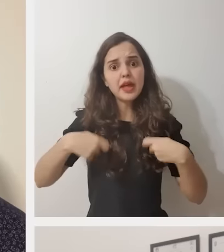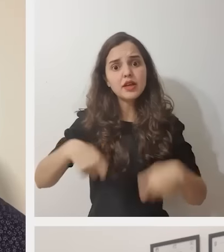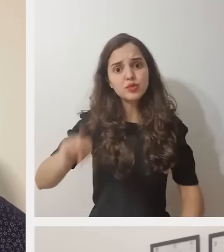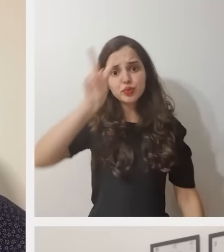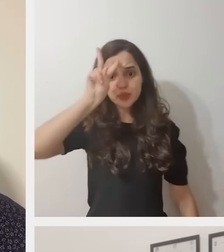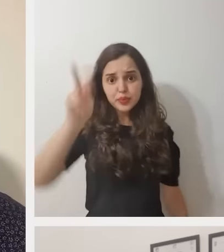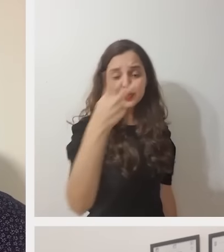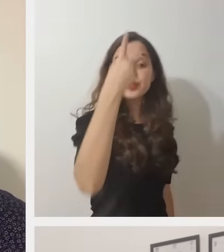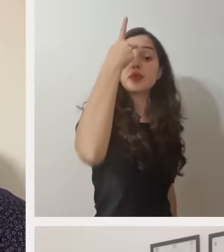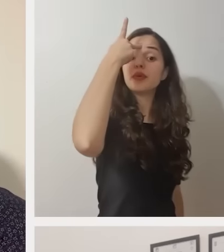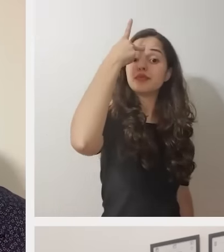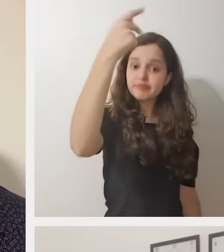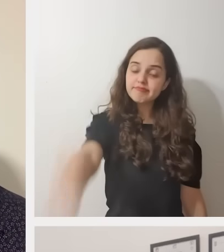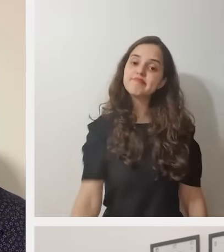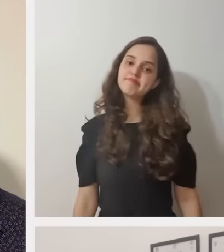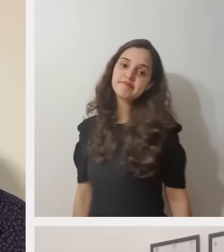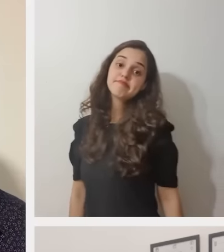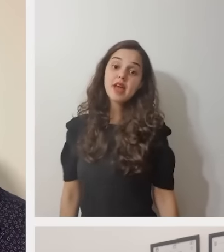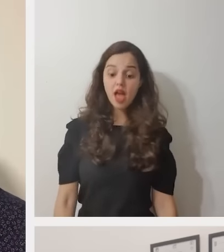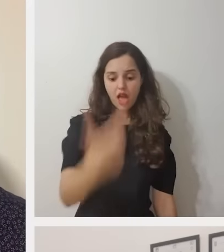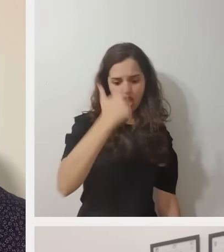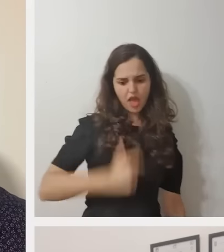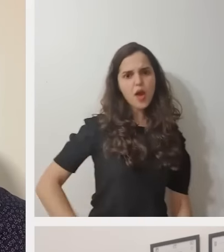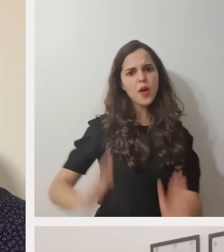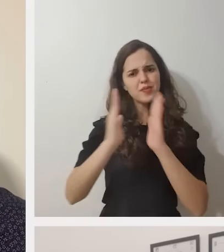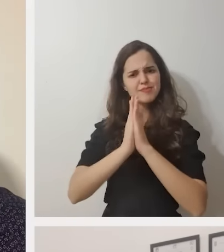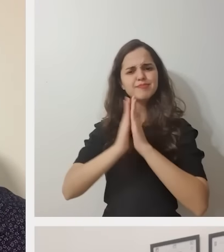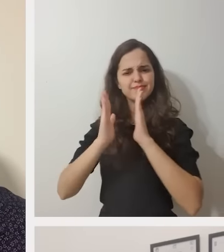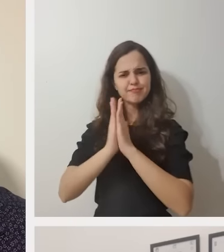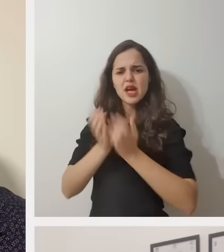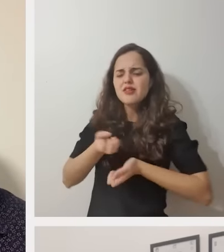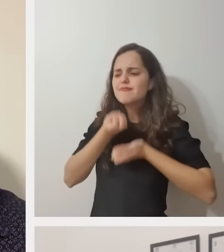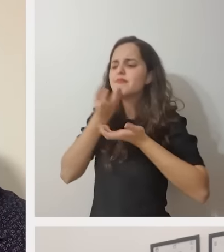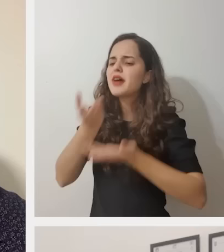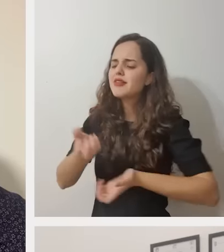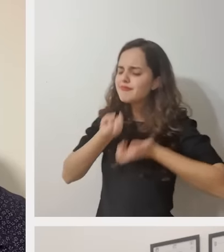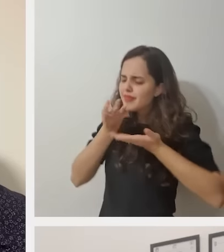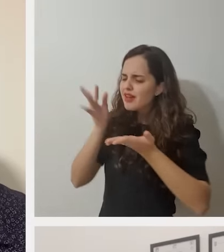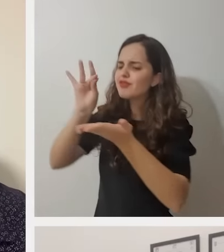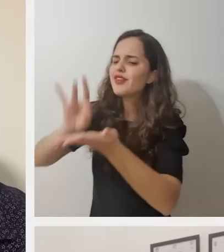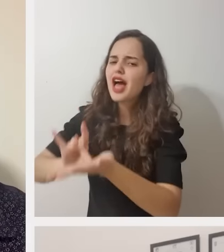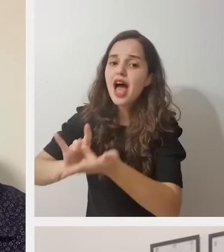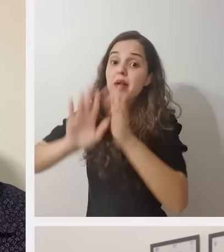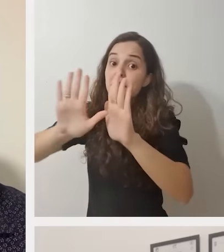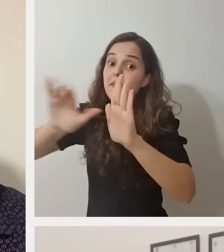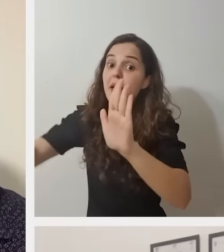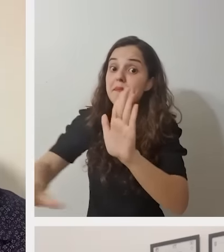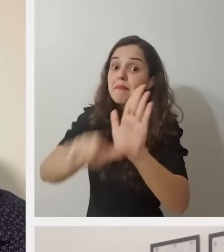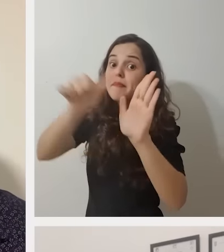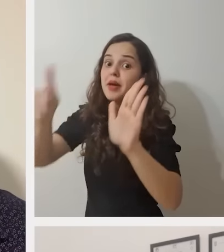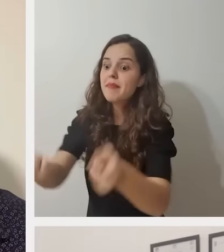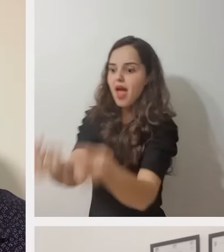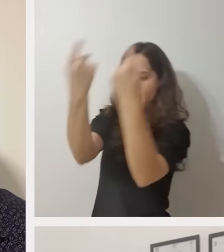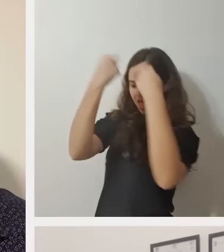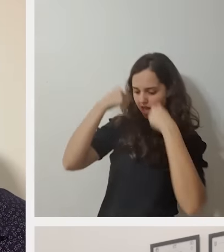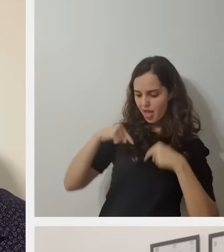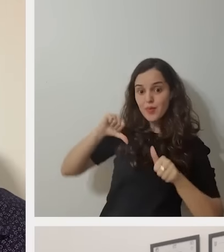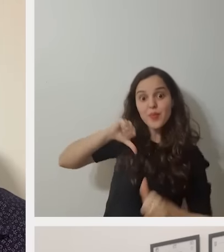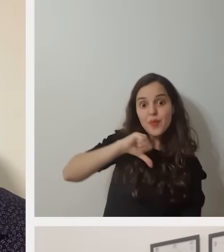deles. Minha oração só é real transformação. Se